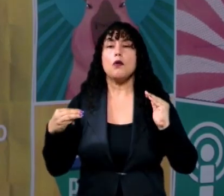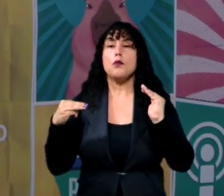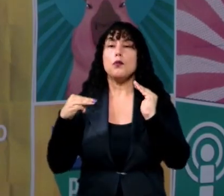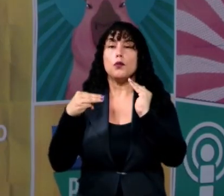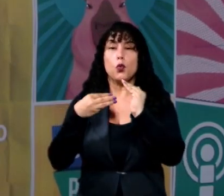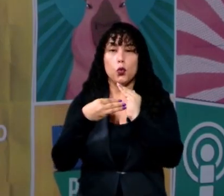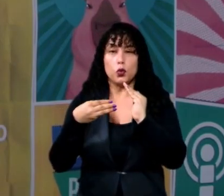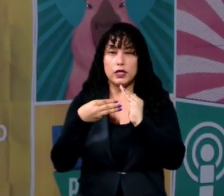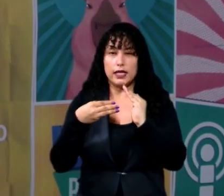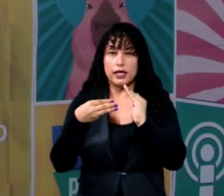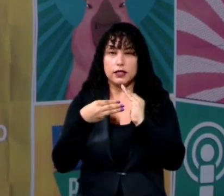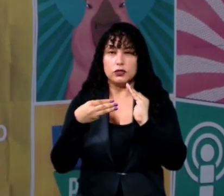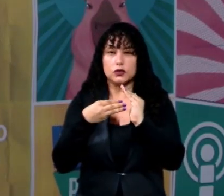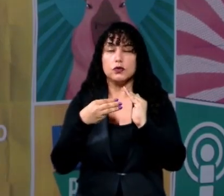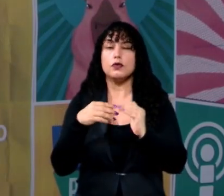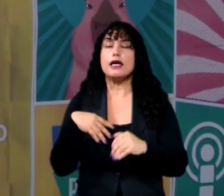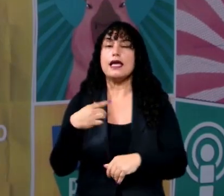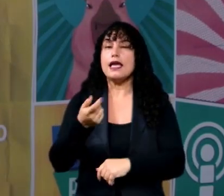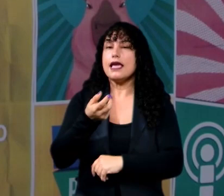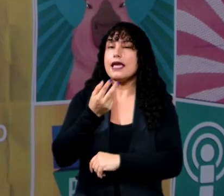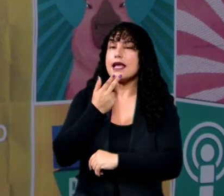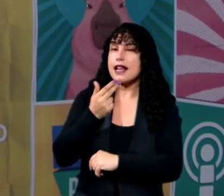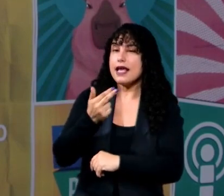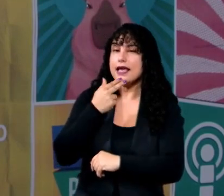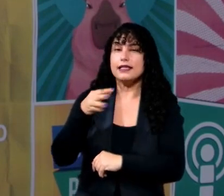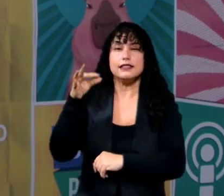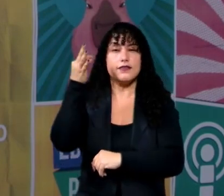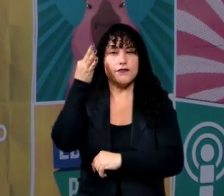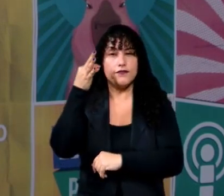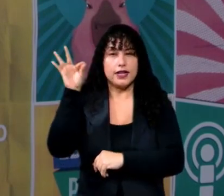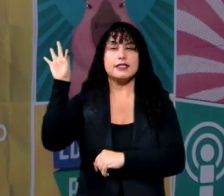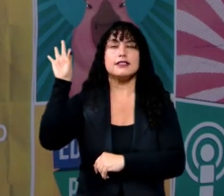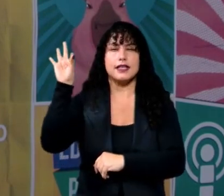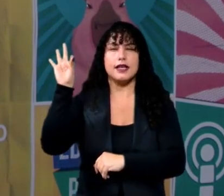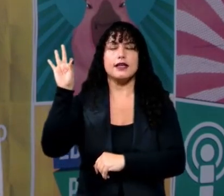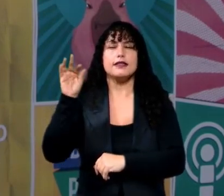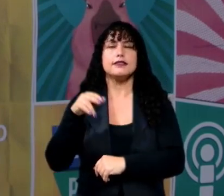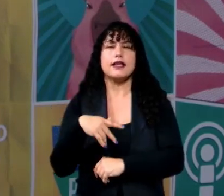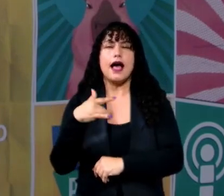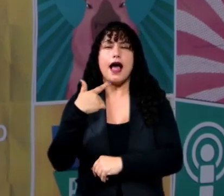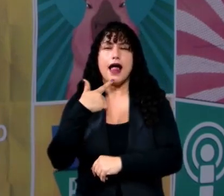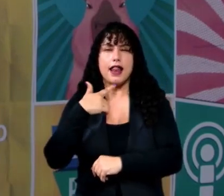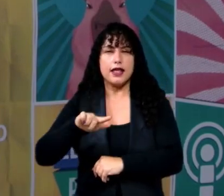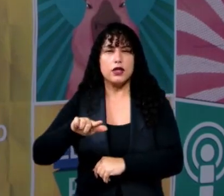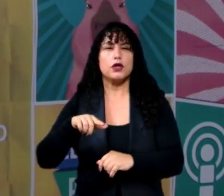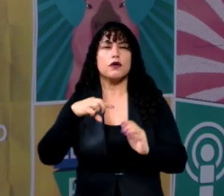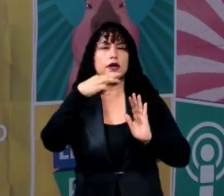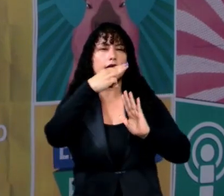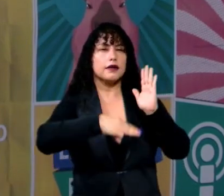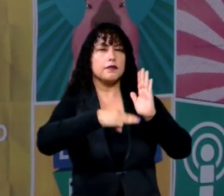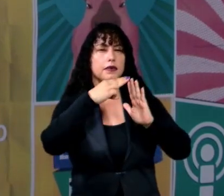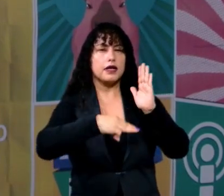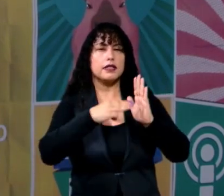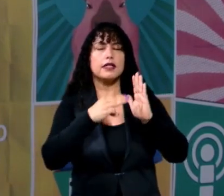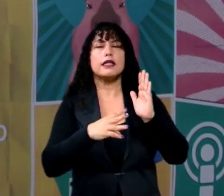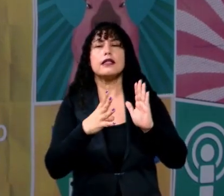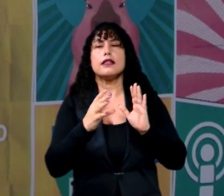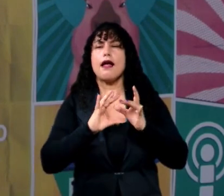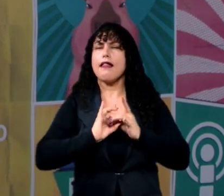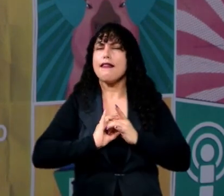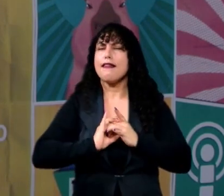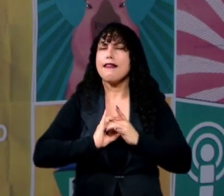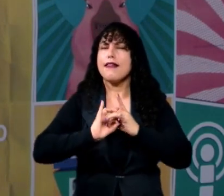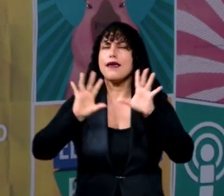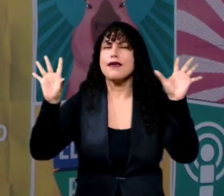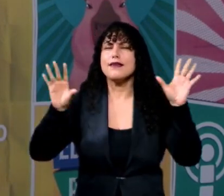e francês. E depois a gente vai falar sobre isso, que a metodologia está inteiramente